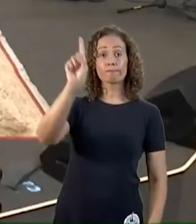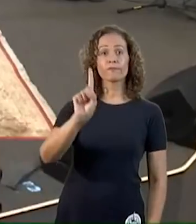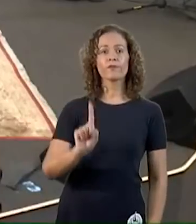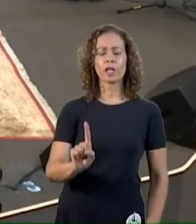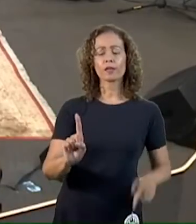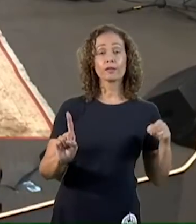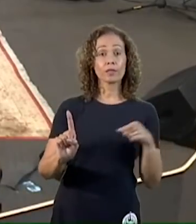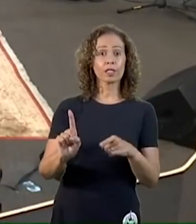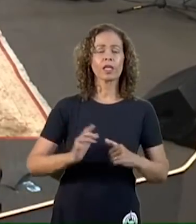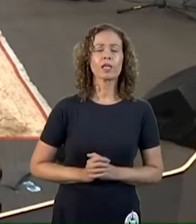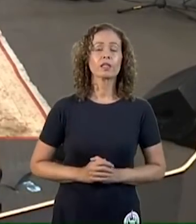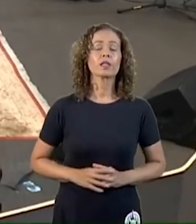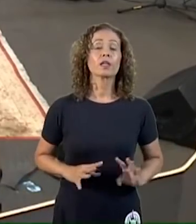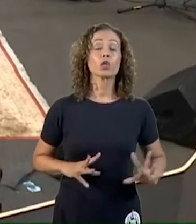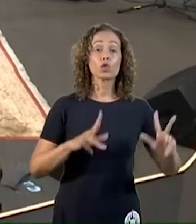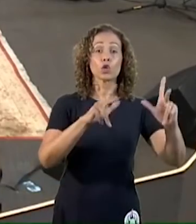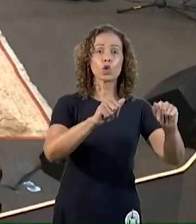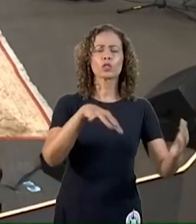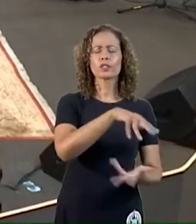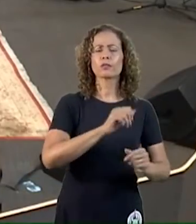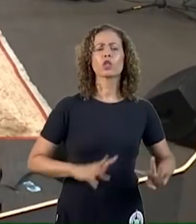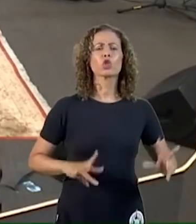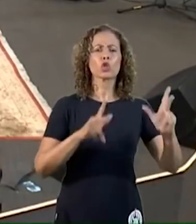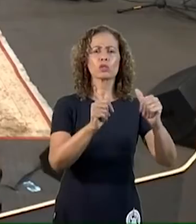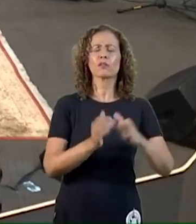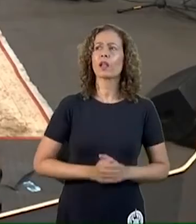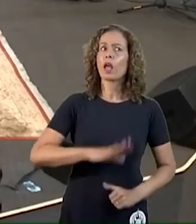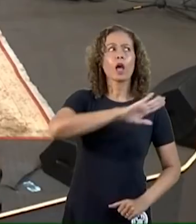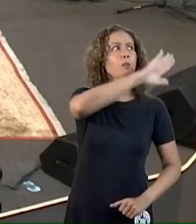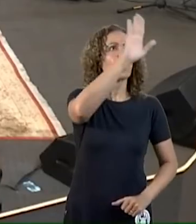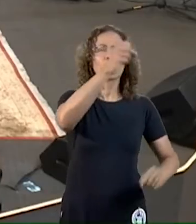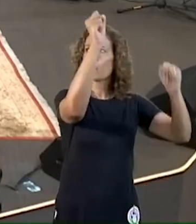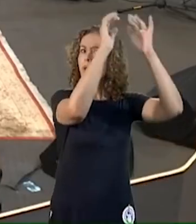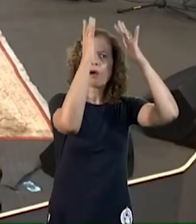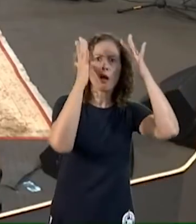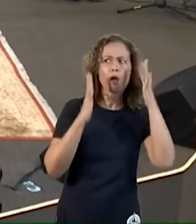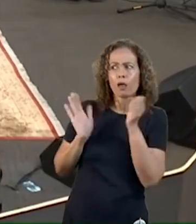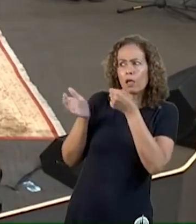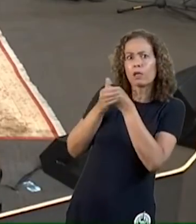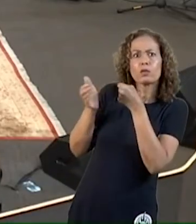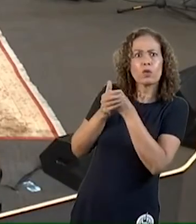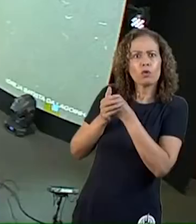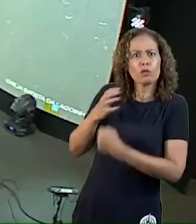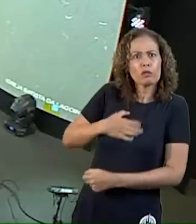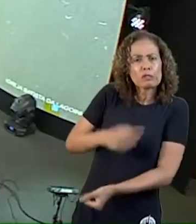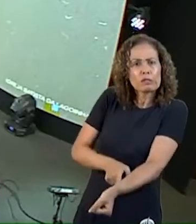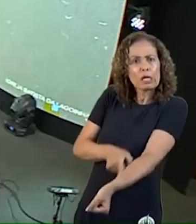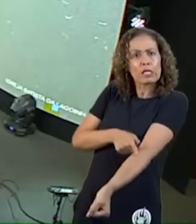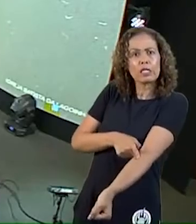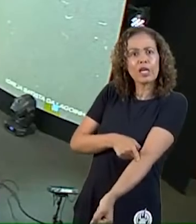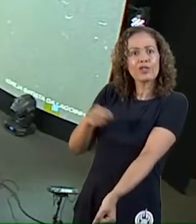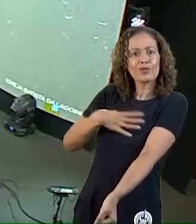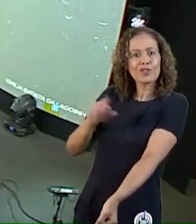tão chocante que os habitantes da terra vão dizer assim, montanhas, caia sobre nós e esconda-nos da ira do Cordeiro, porque a sua ira...